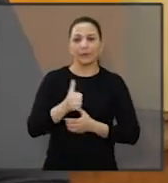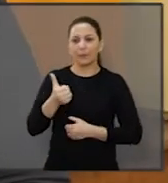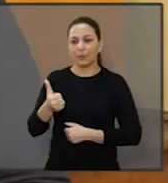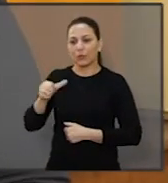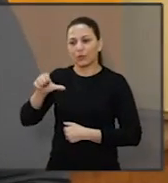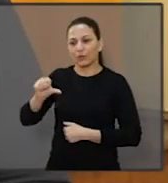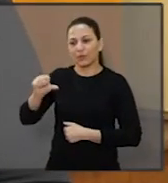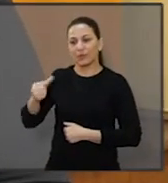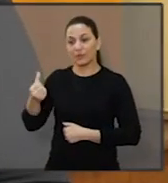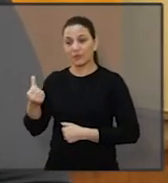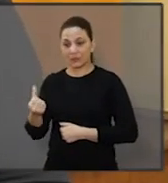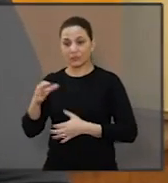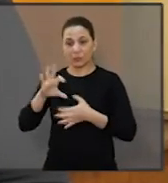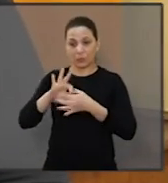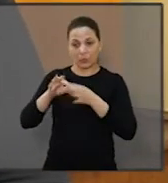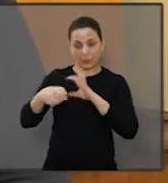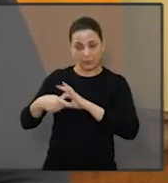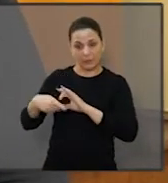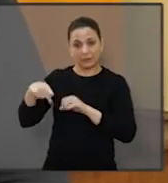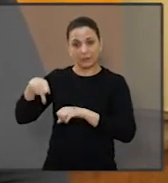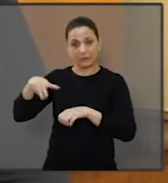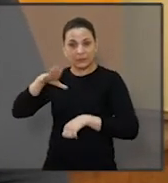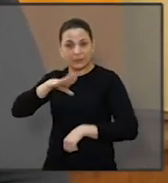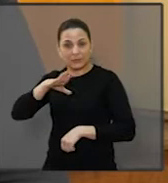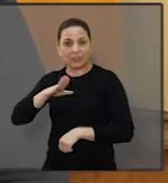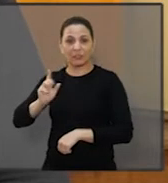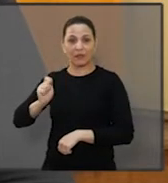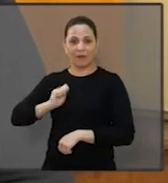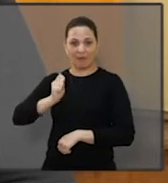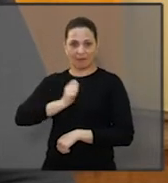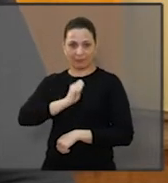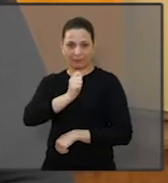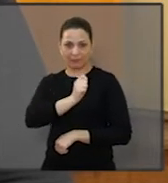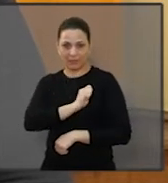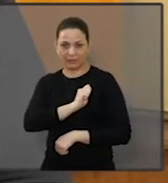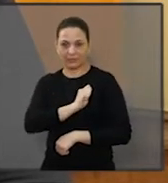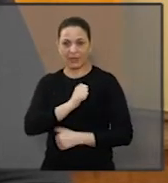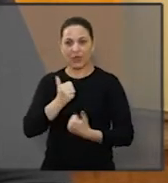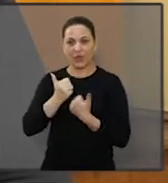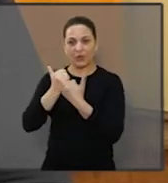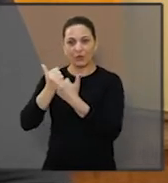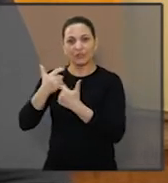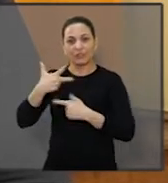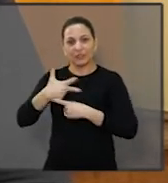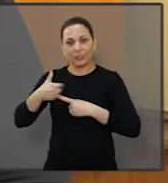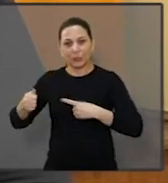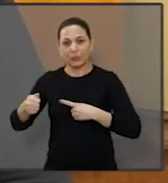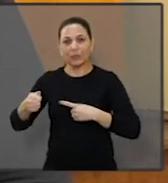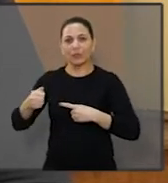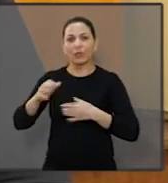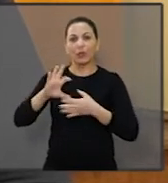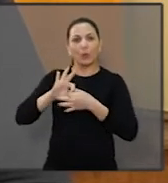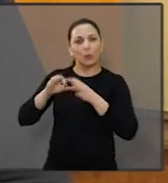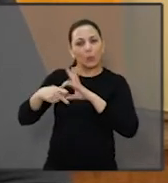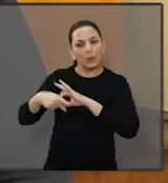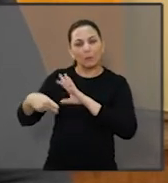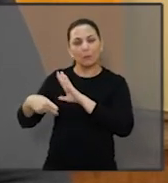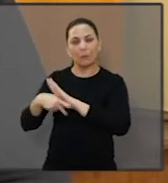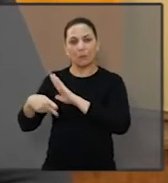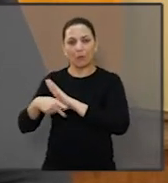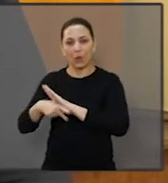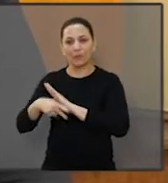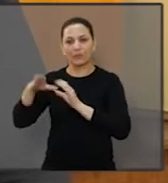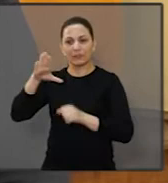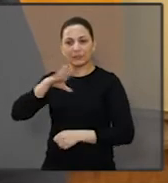foi das Olimpíadas de Atlanta, né? Que nós fomos vice-campeãs olímpicas lá em Atlanta. Então a gente